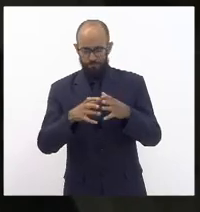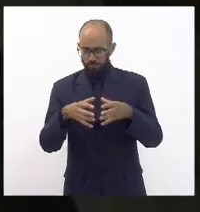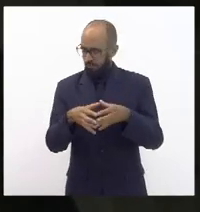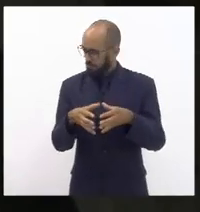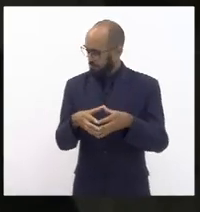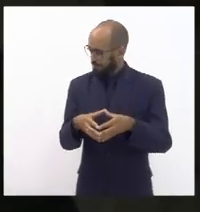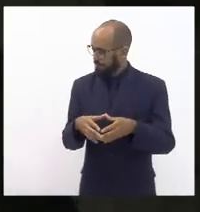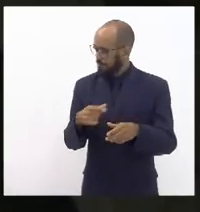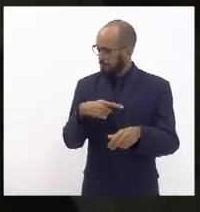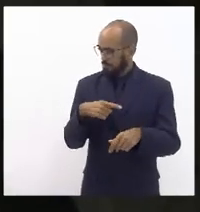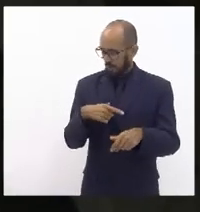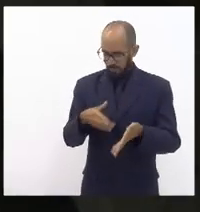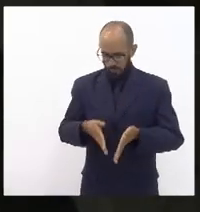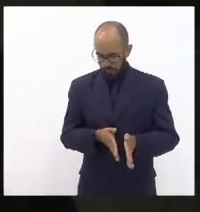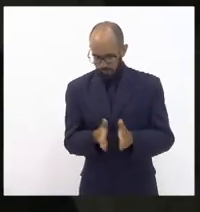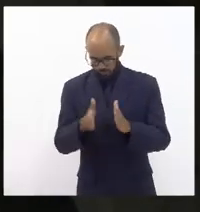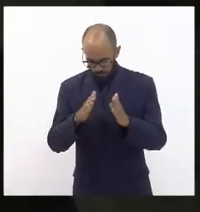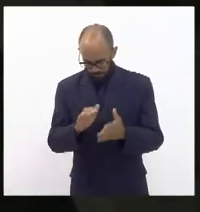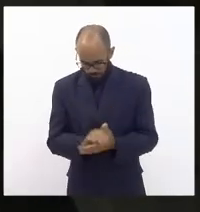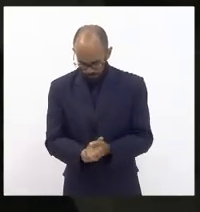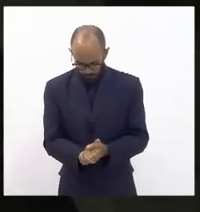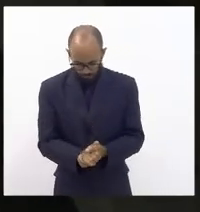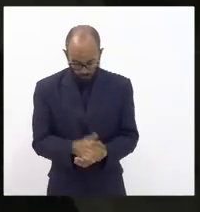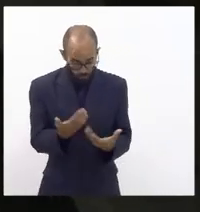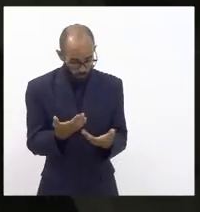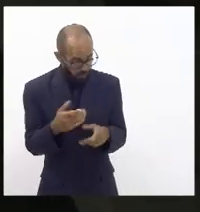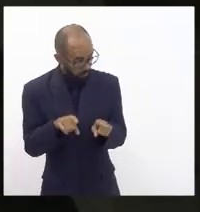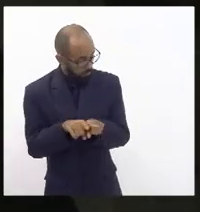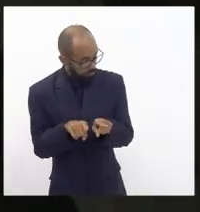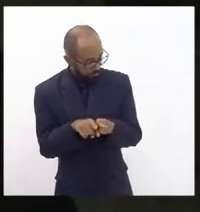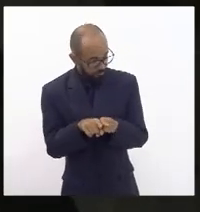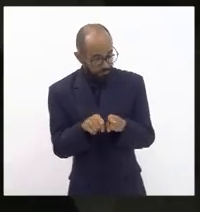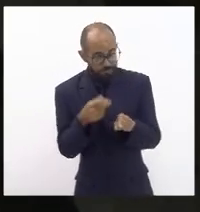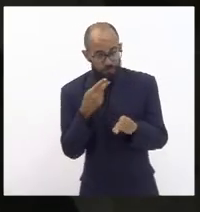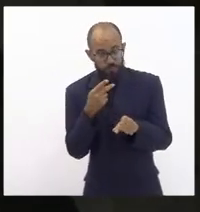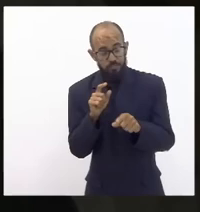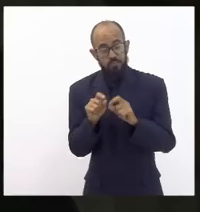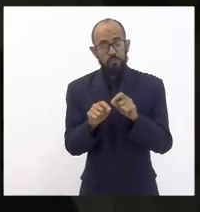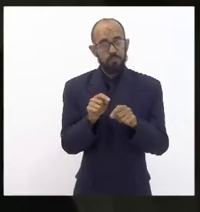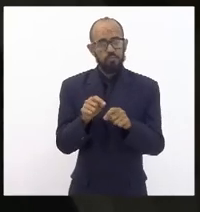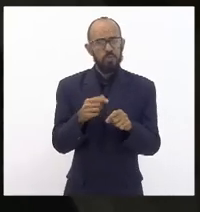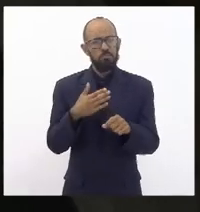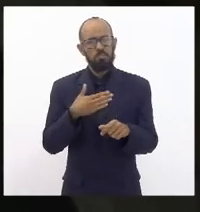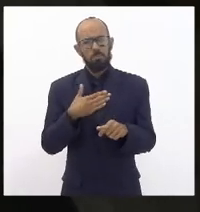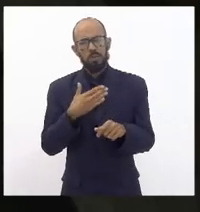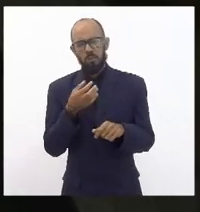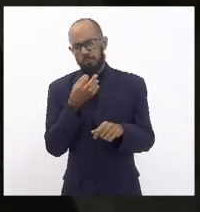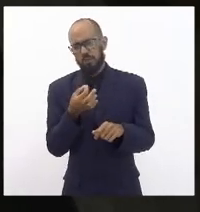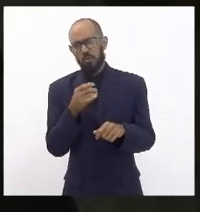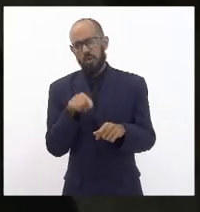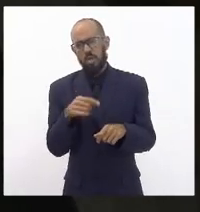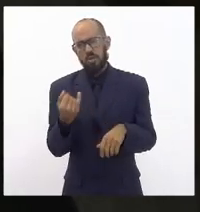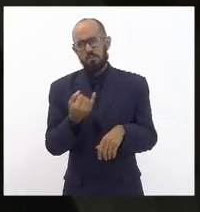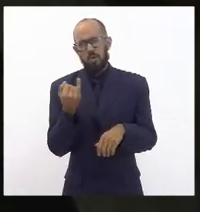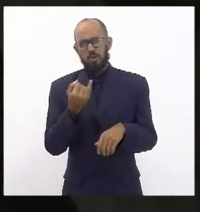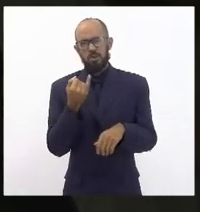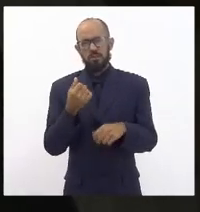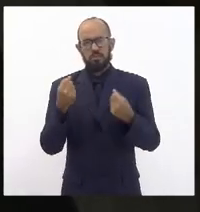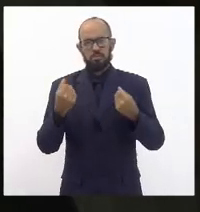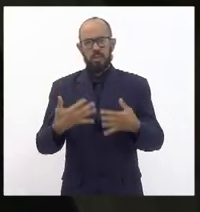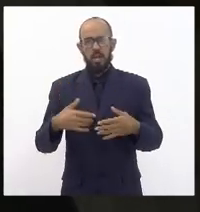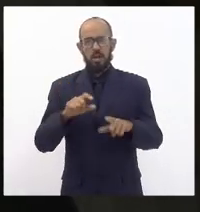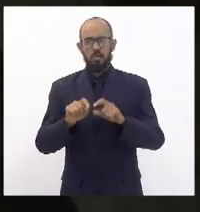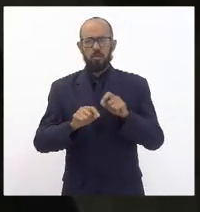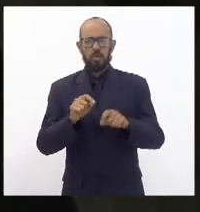valor para direção enfim E além disso quero ressaltar que ele parece importante também manifestar